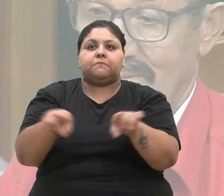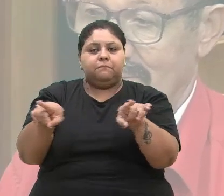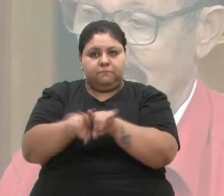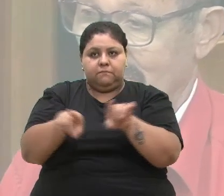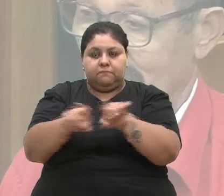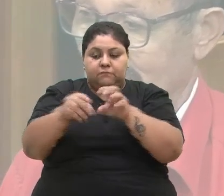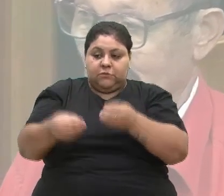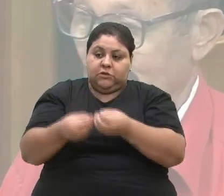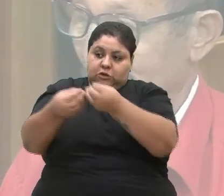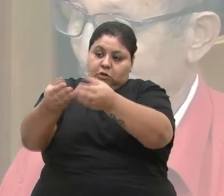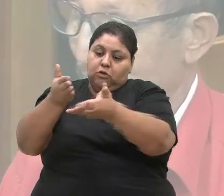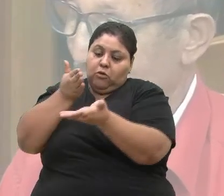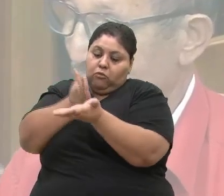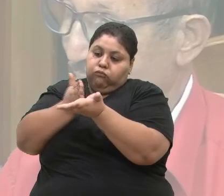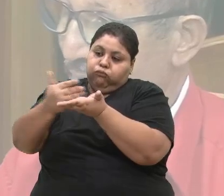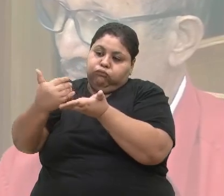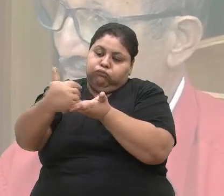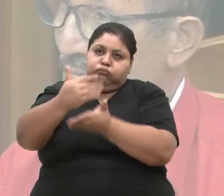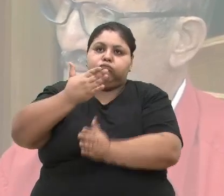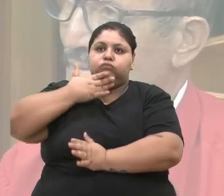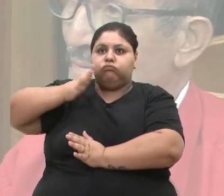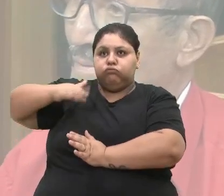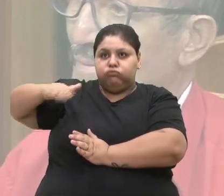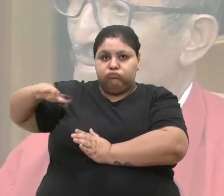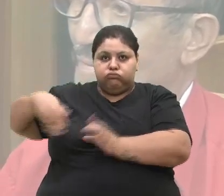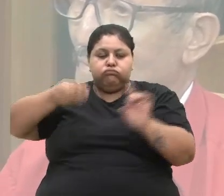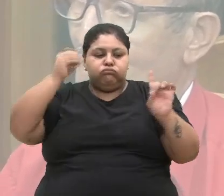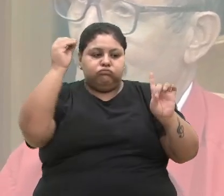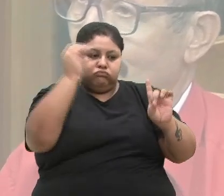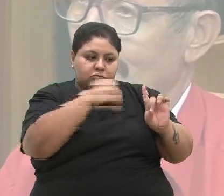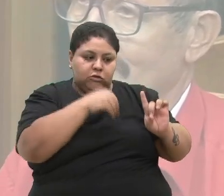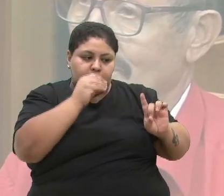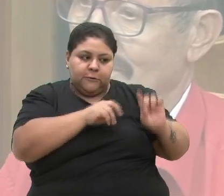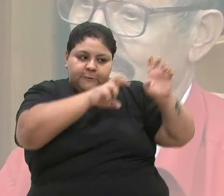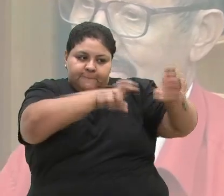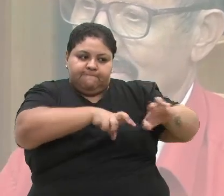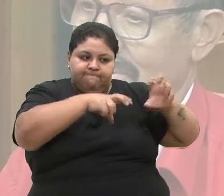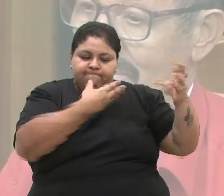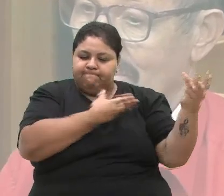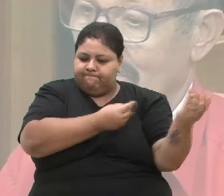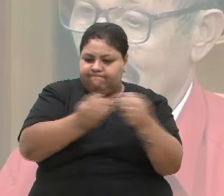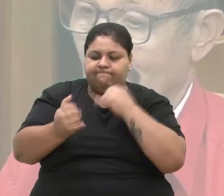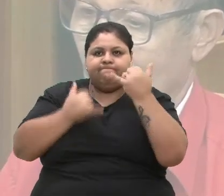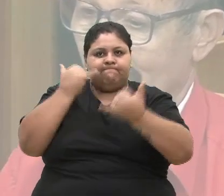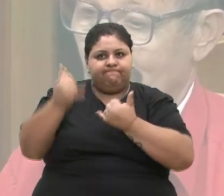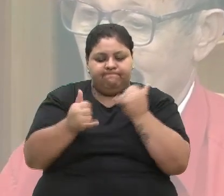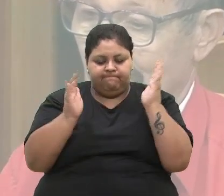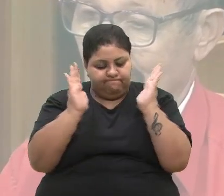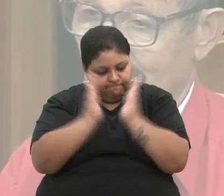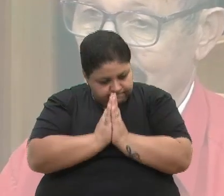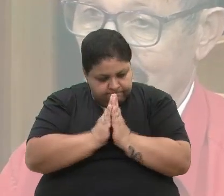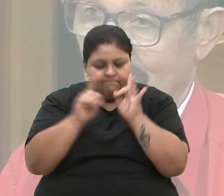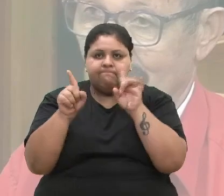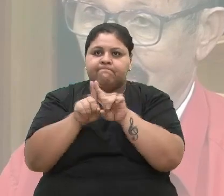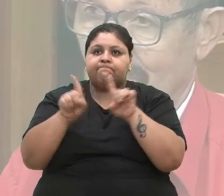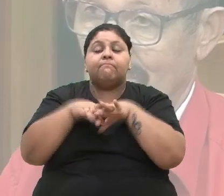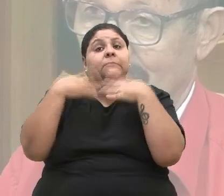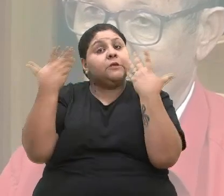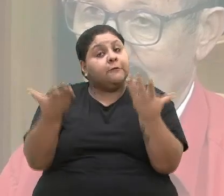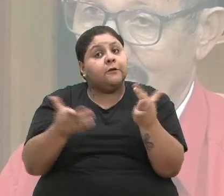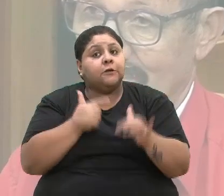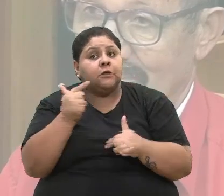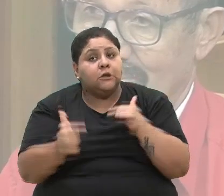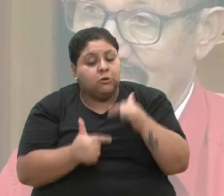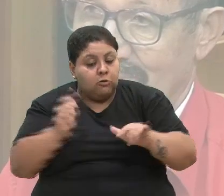um bolo, um coquetel para as crianças carentes de Vila Seca, com diversas brincadeiras e rezas. Enfim, este é o trabalho